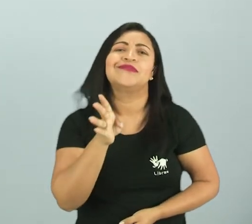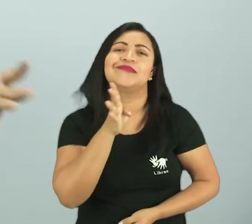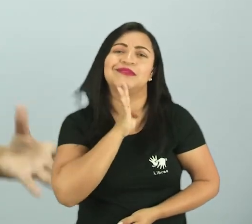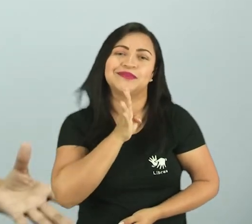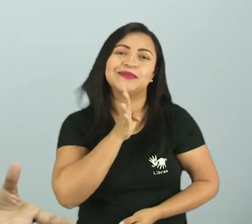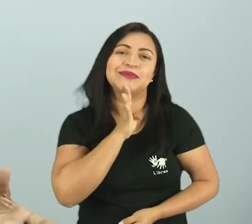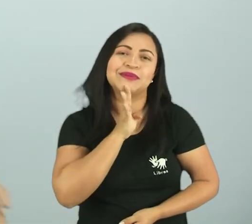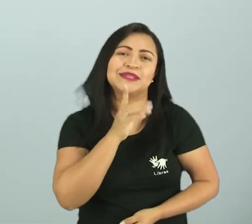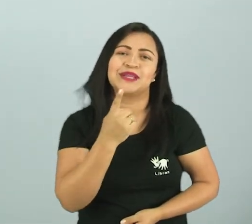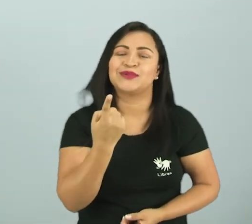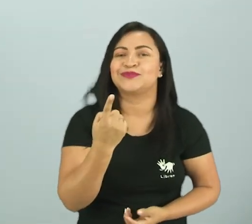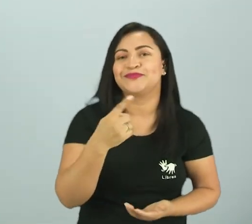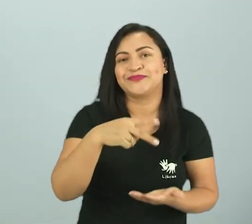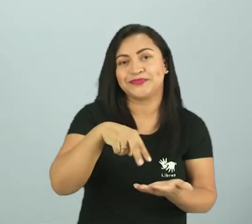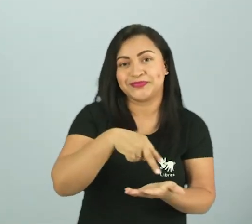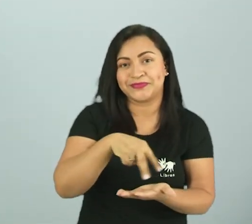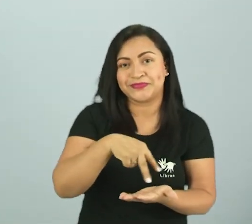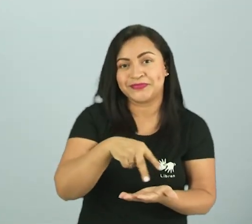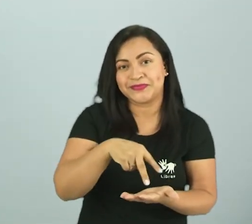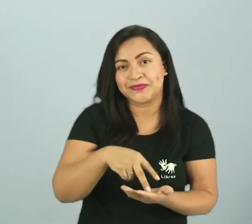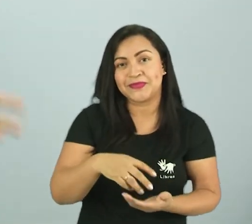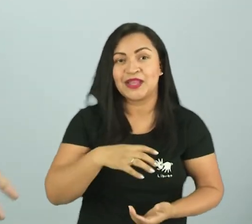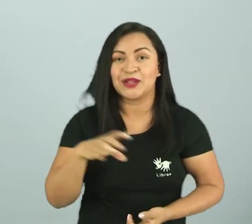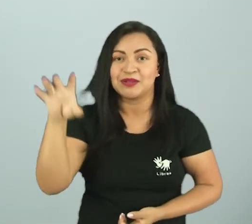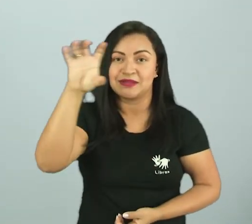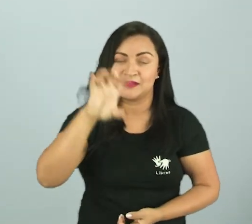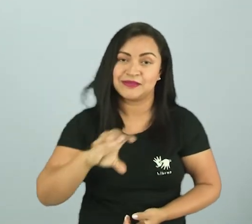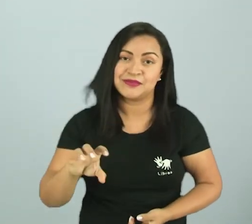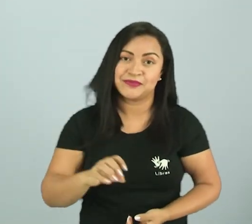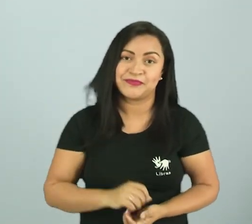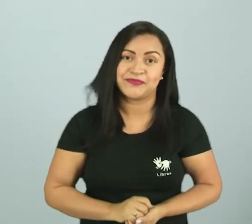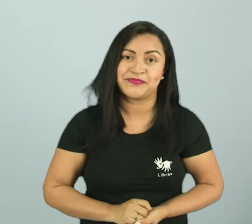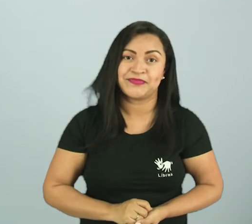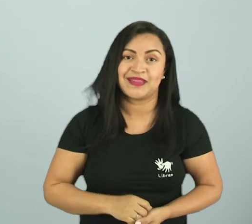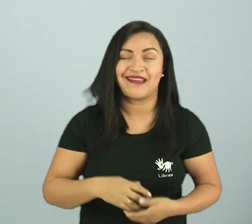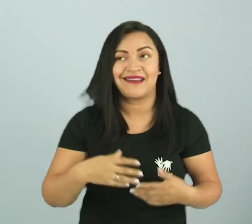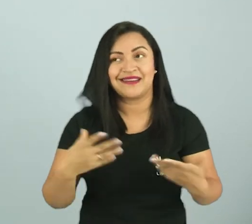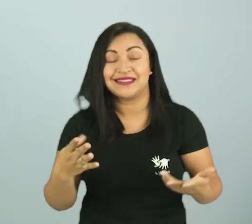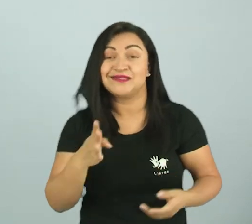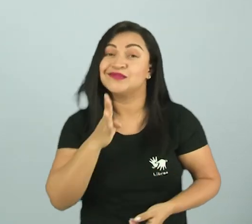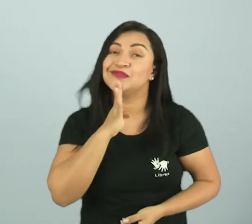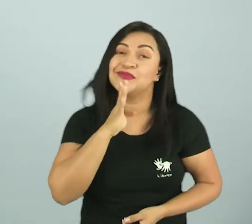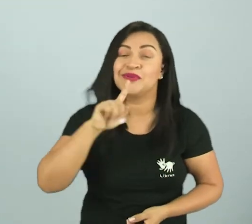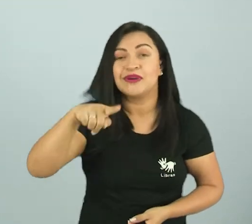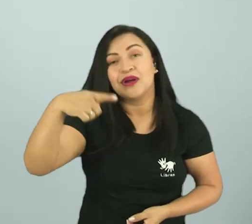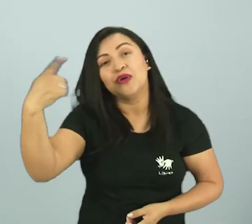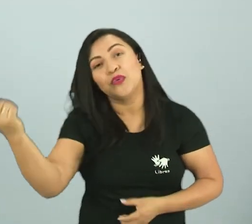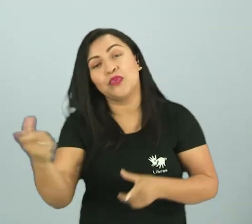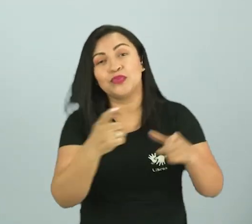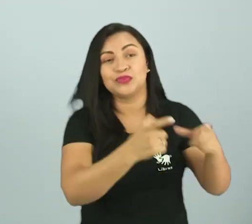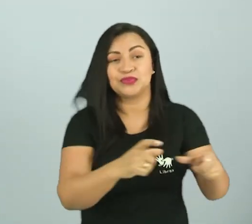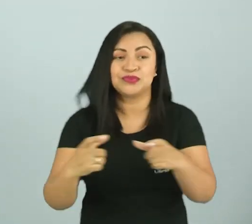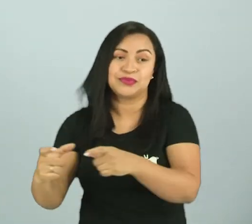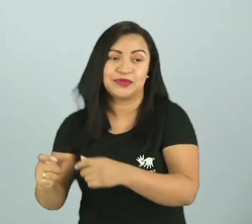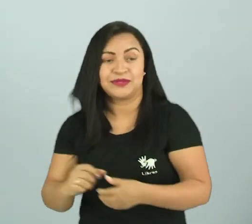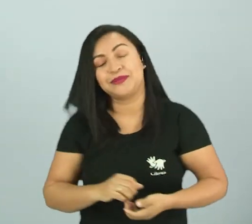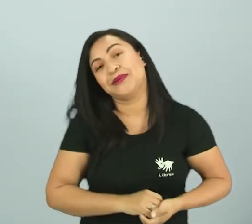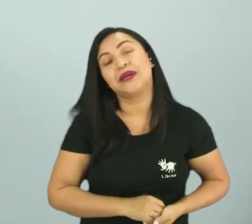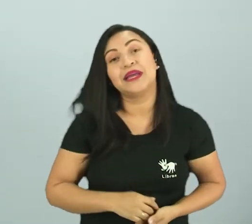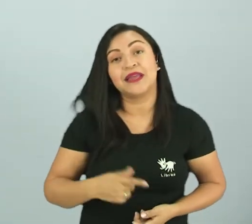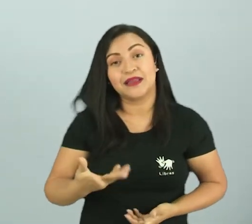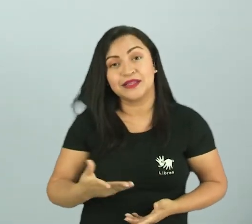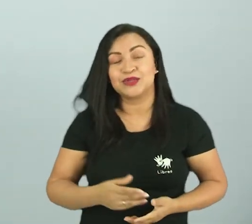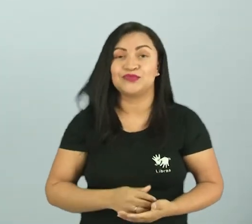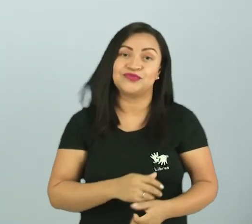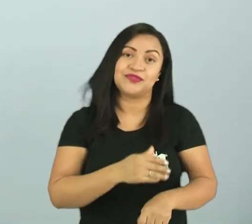só existem aquelas danças da nossa região, né? Acaba não conhecendo outros locais. E agora a